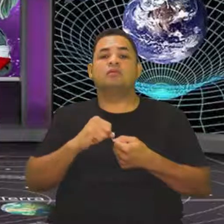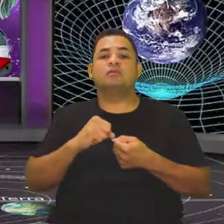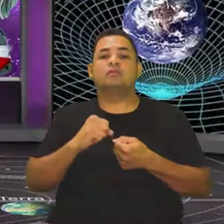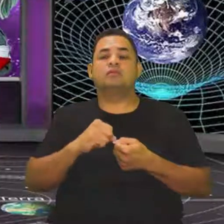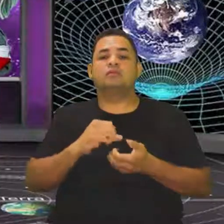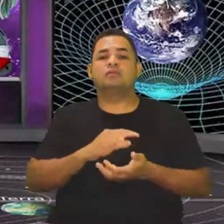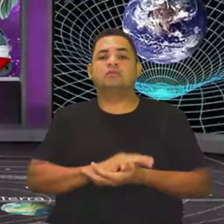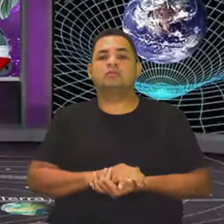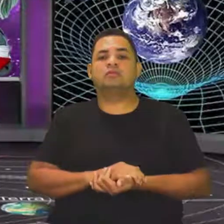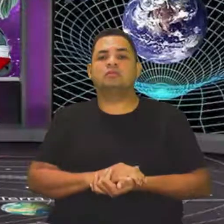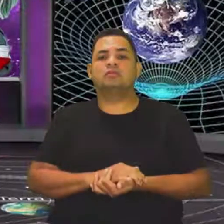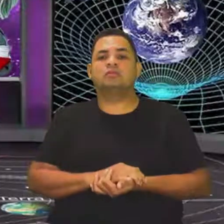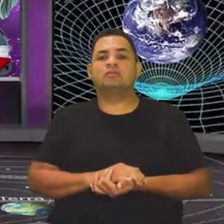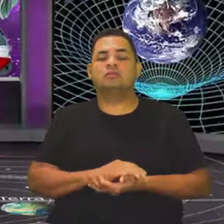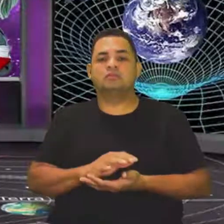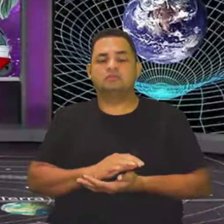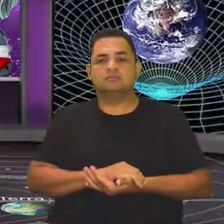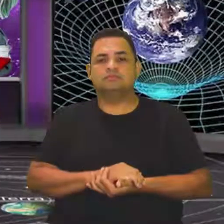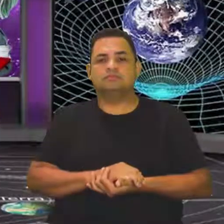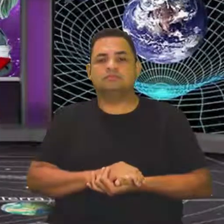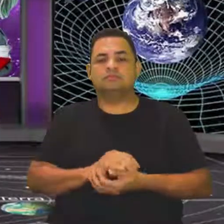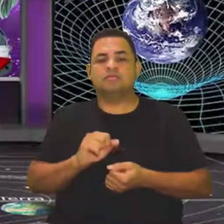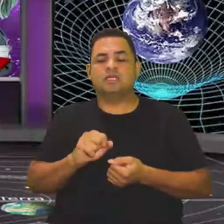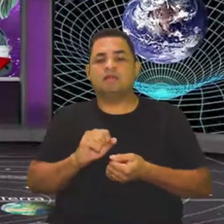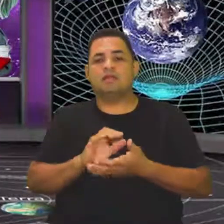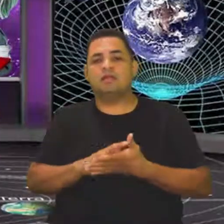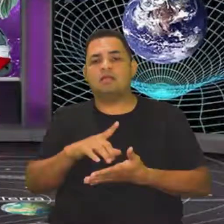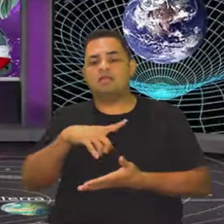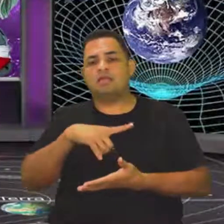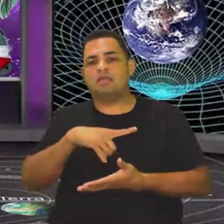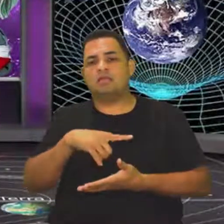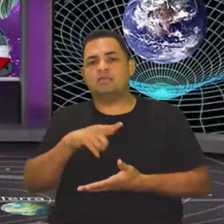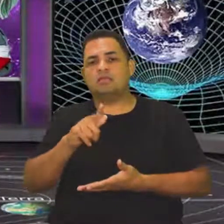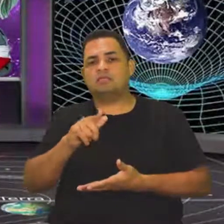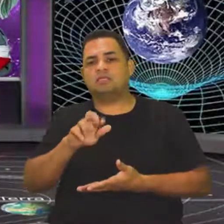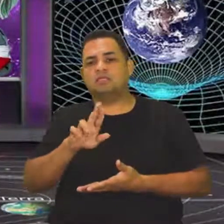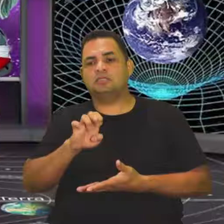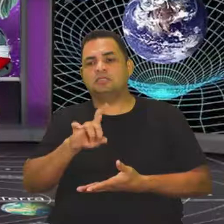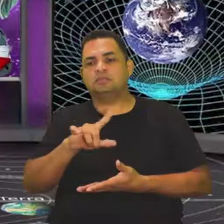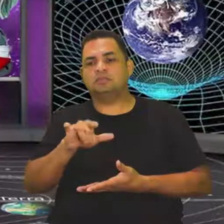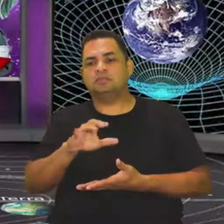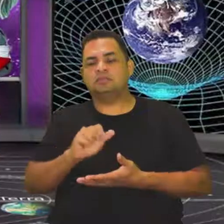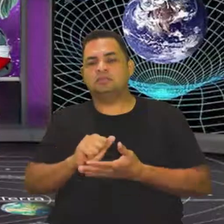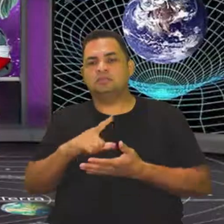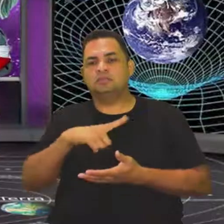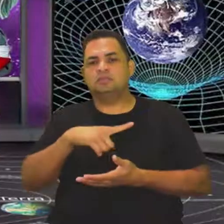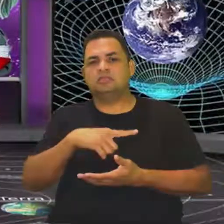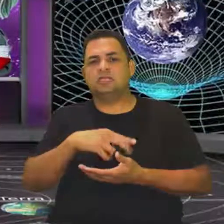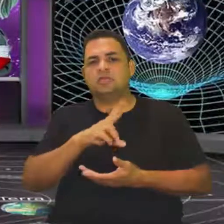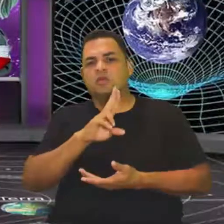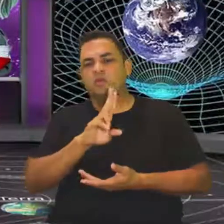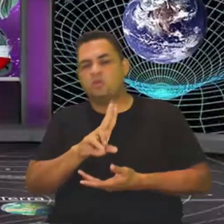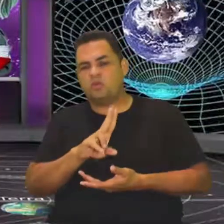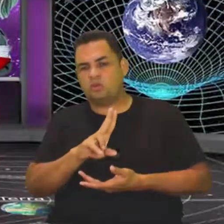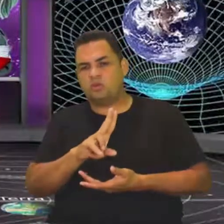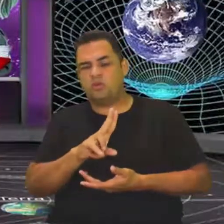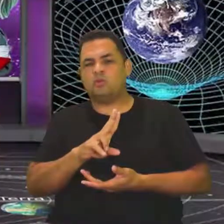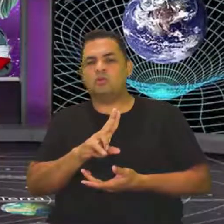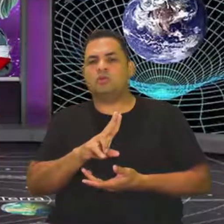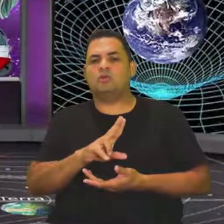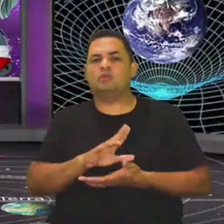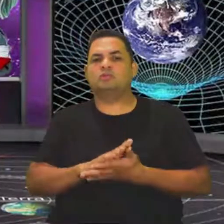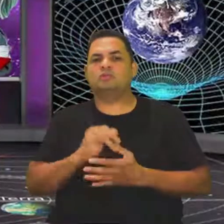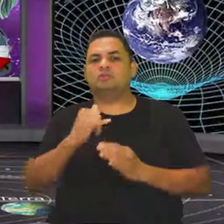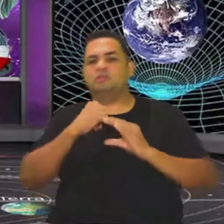potência? Eu pego lá as grandezas que eu tenho. Se você tem a corrente e você tem a tensão, o que você faz? A potência faz o